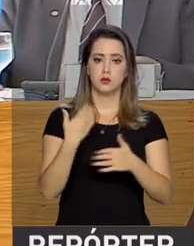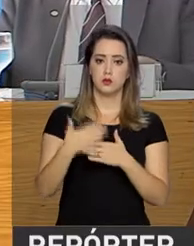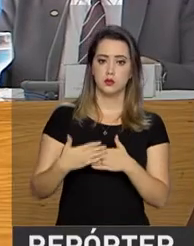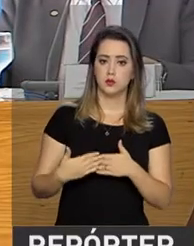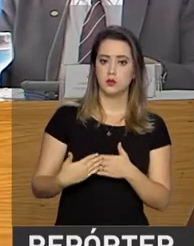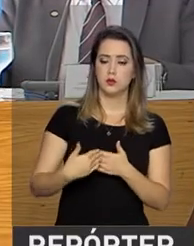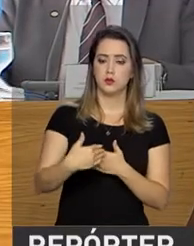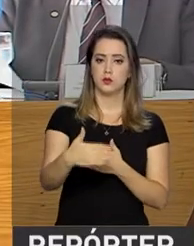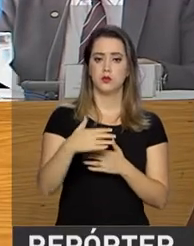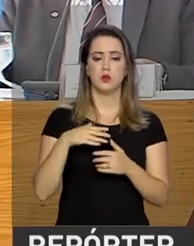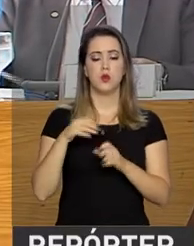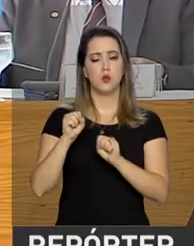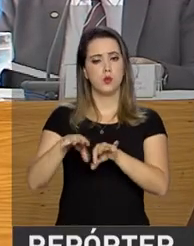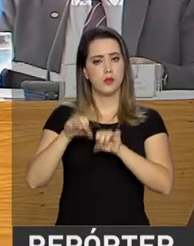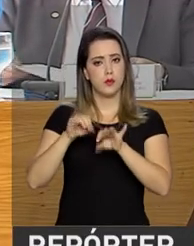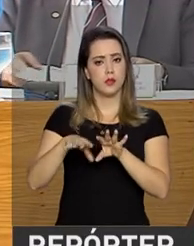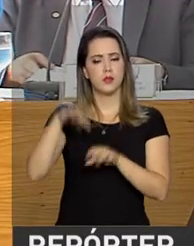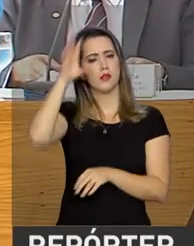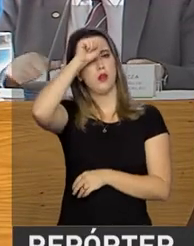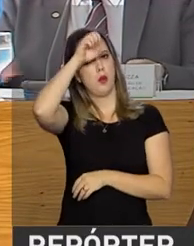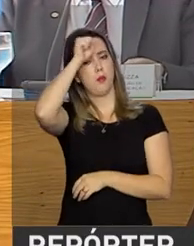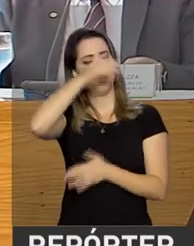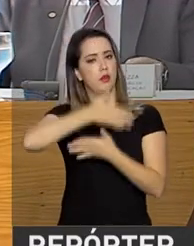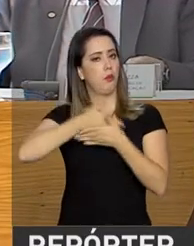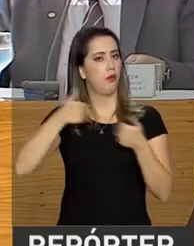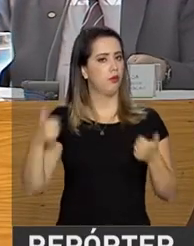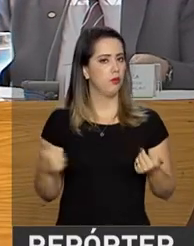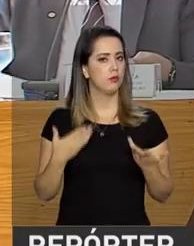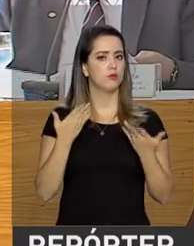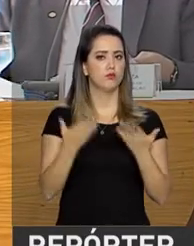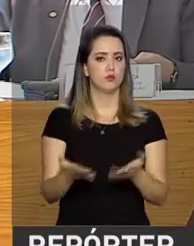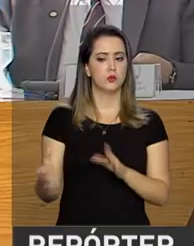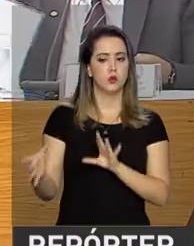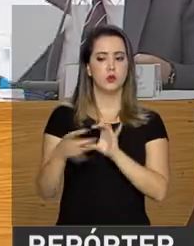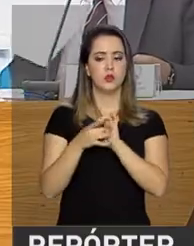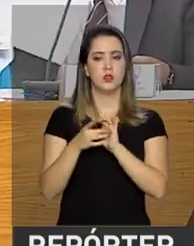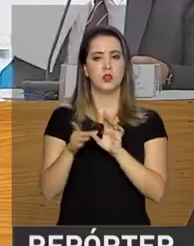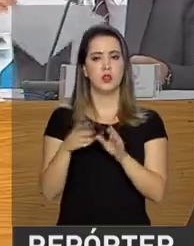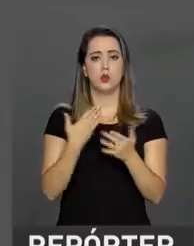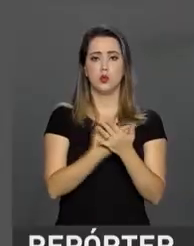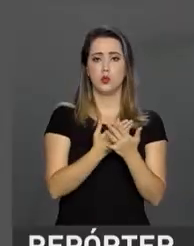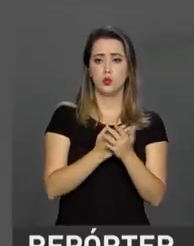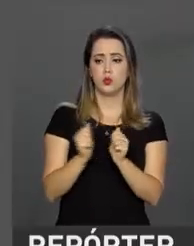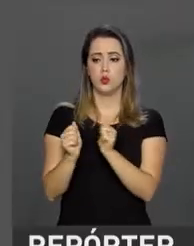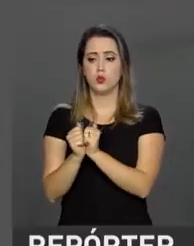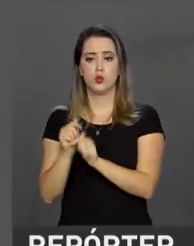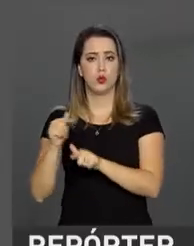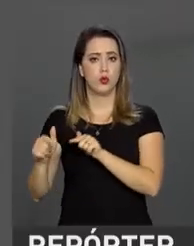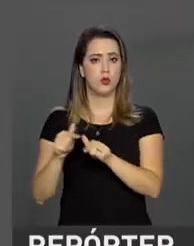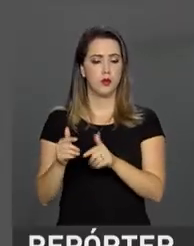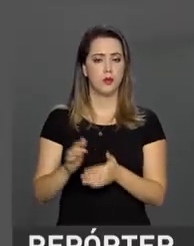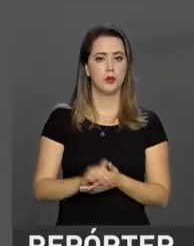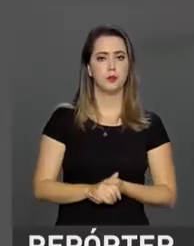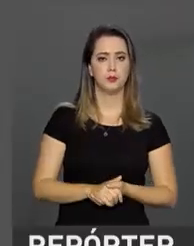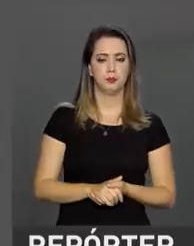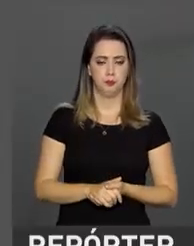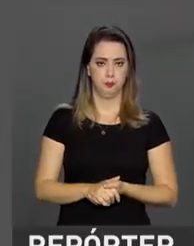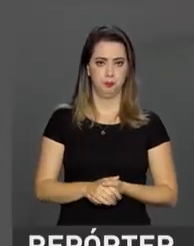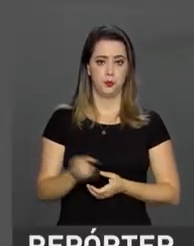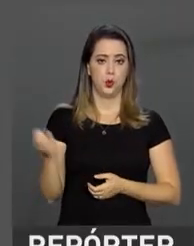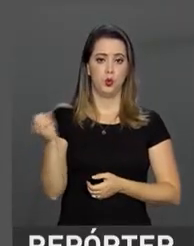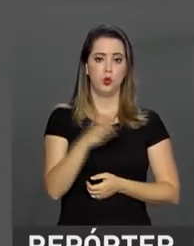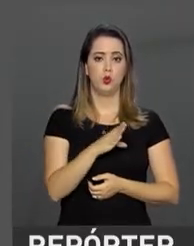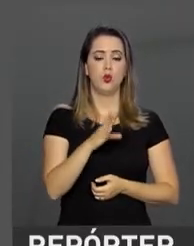desenvolver a sua formação com uma integração entre a teoria e a prática. O novo ciclo do PIBID, em